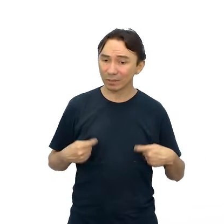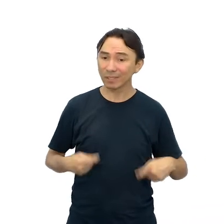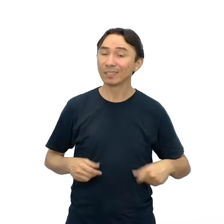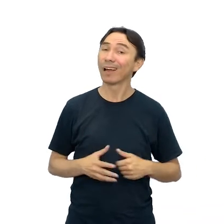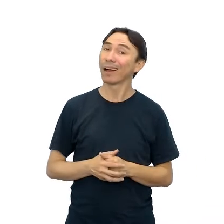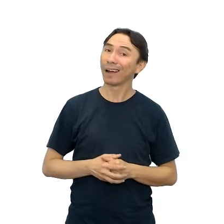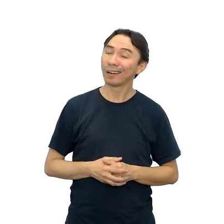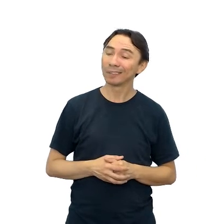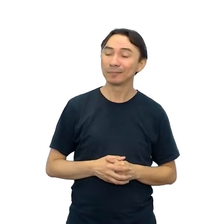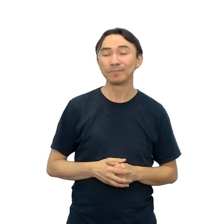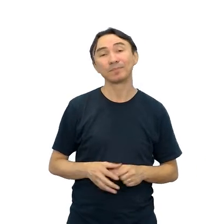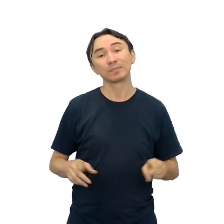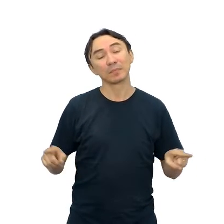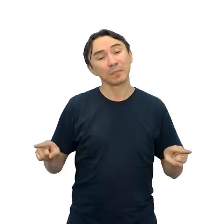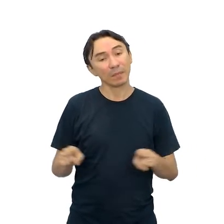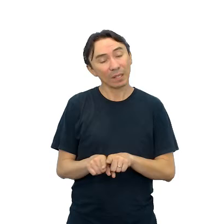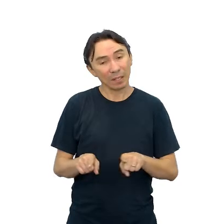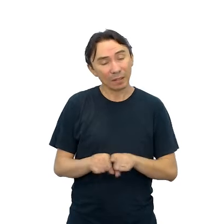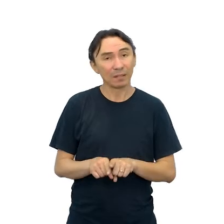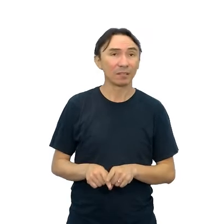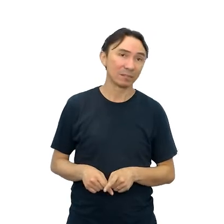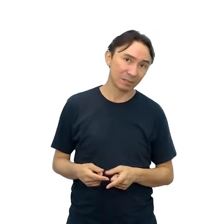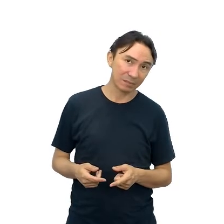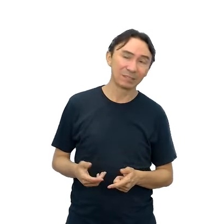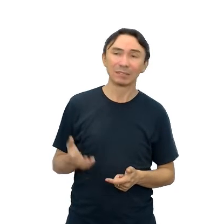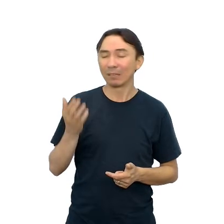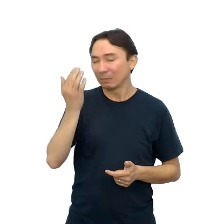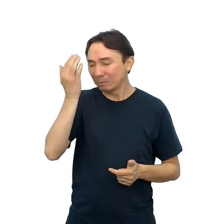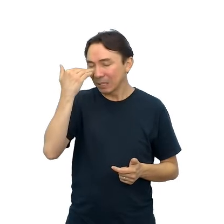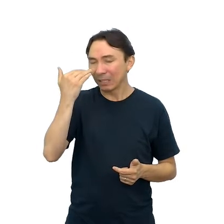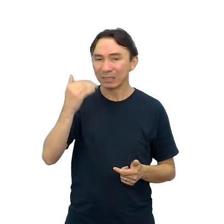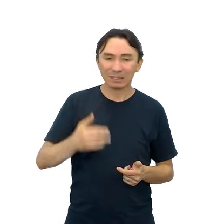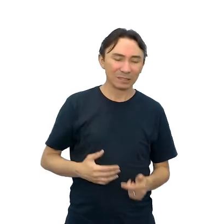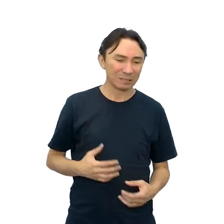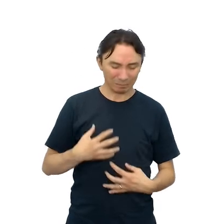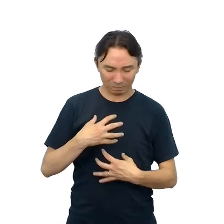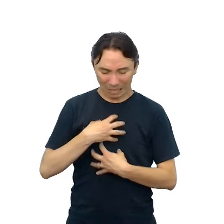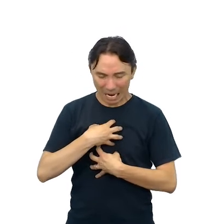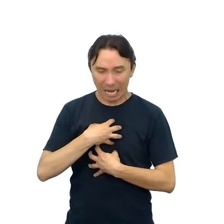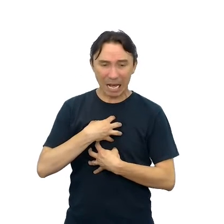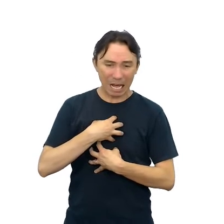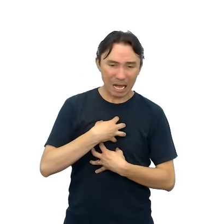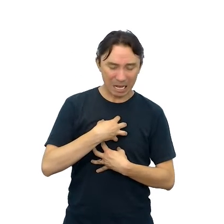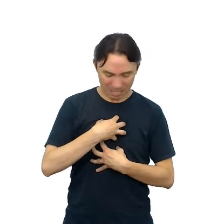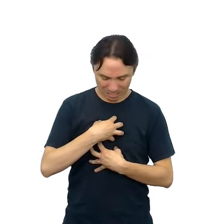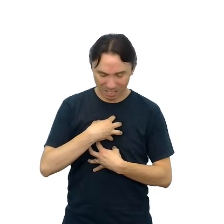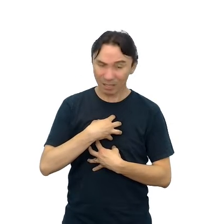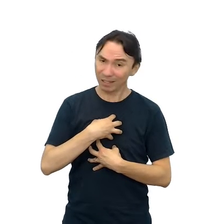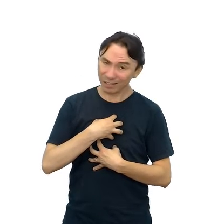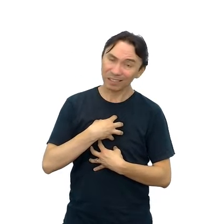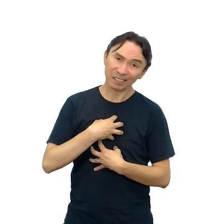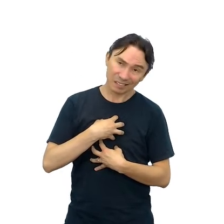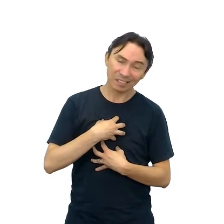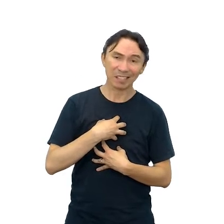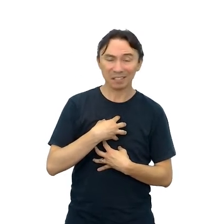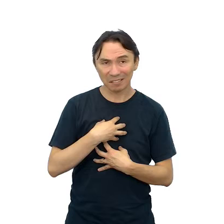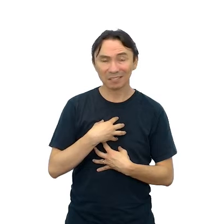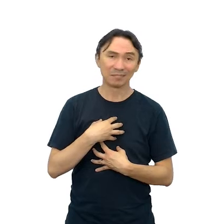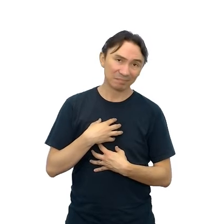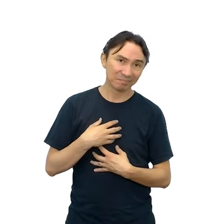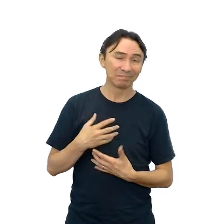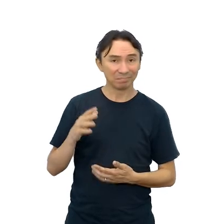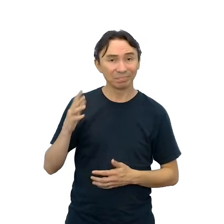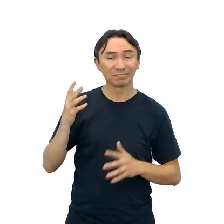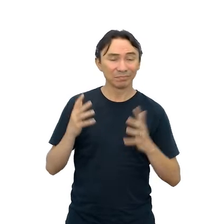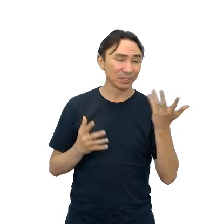os processos aí emocionais, né, que estão à nossa volta a todo tempo, né? E temos